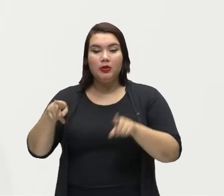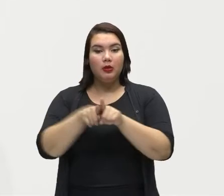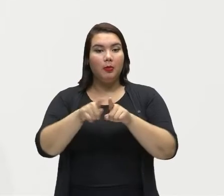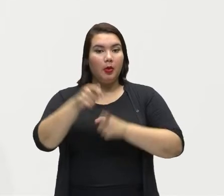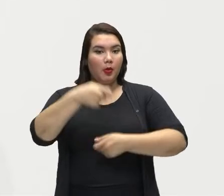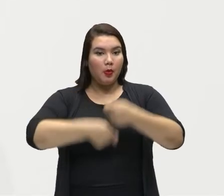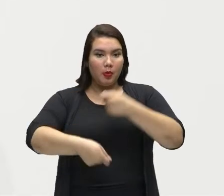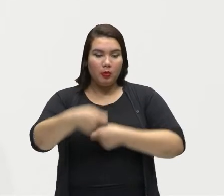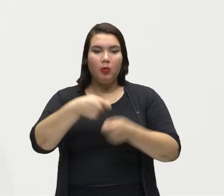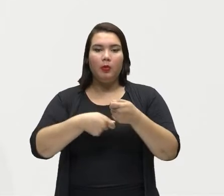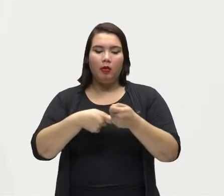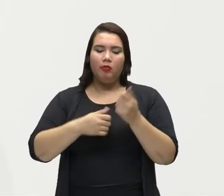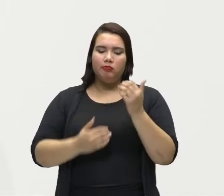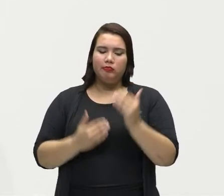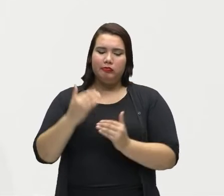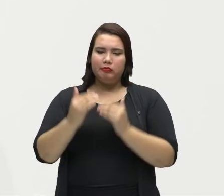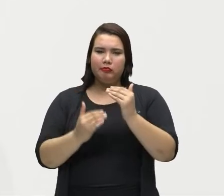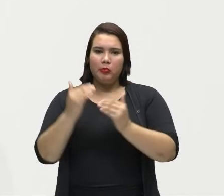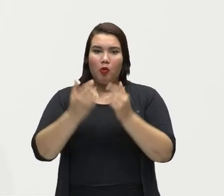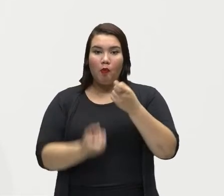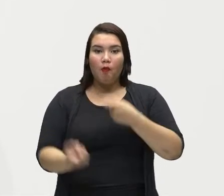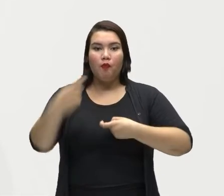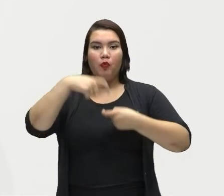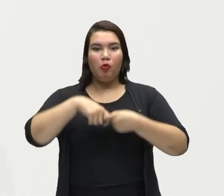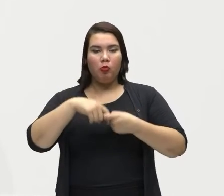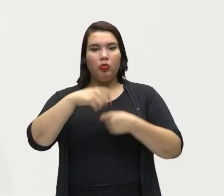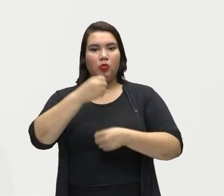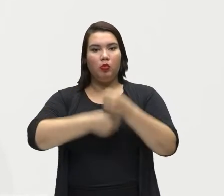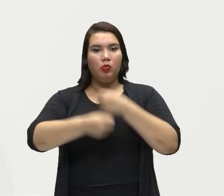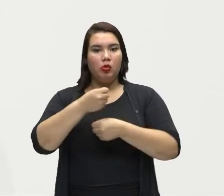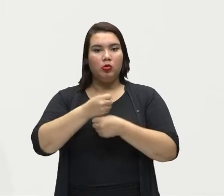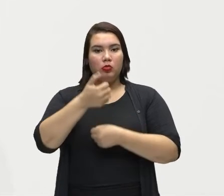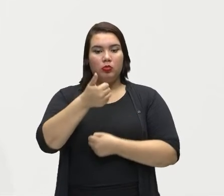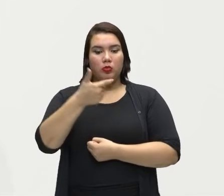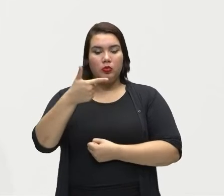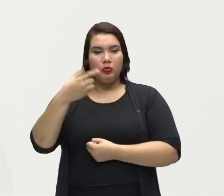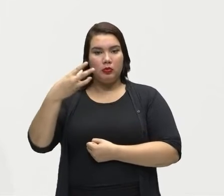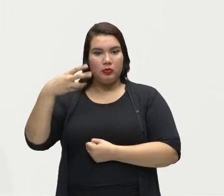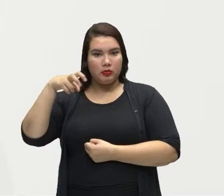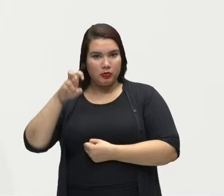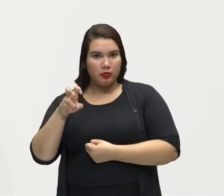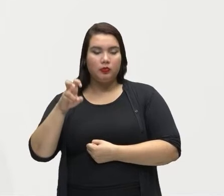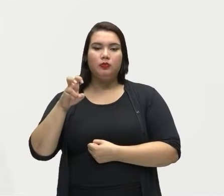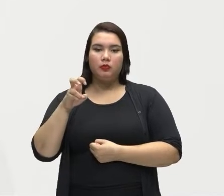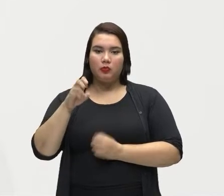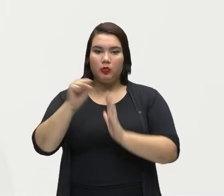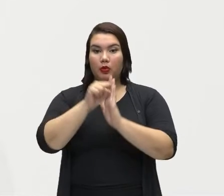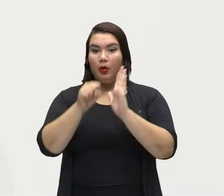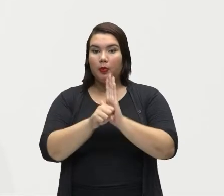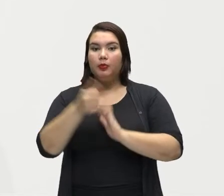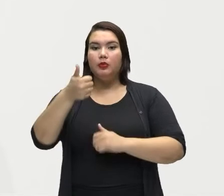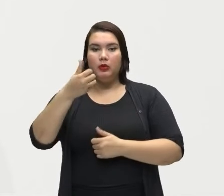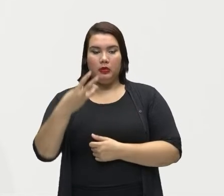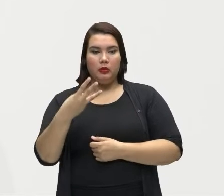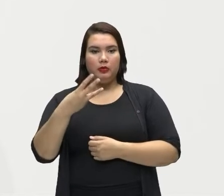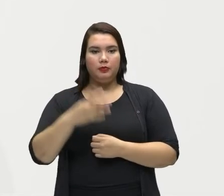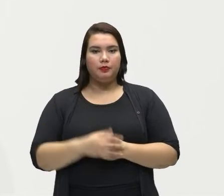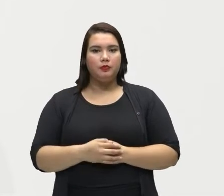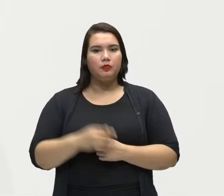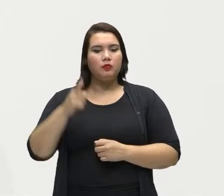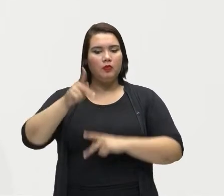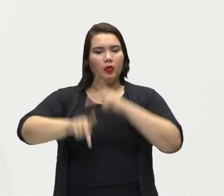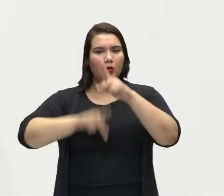restabelecer ainda lá no século XIII. Em 1235, os mandingas de